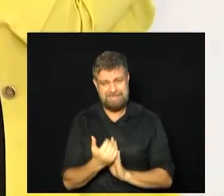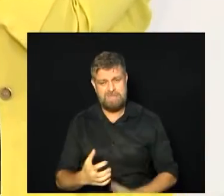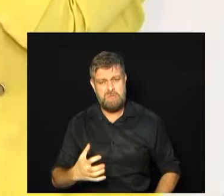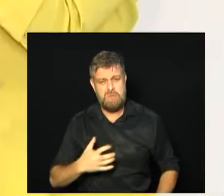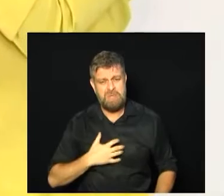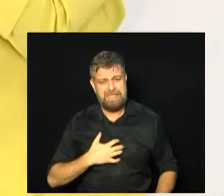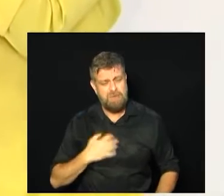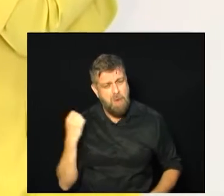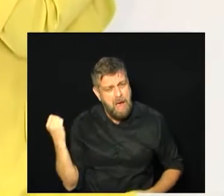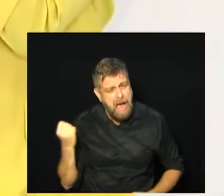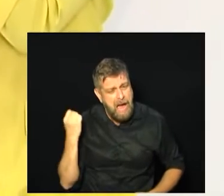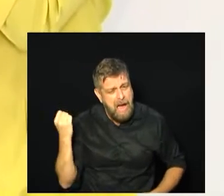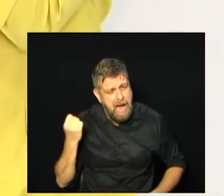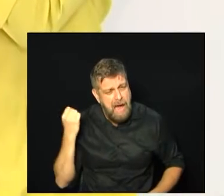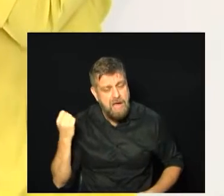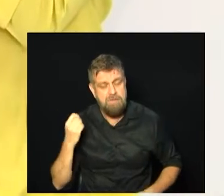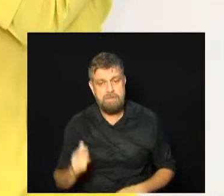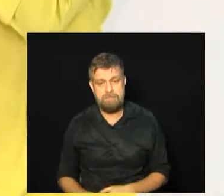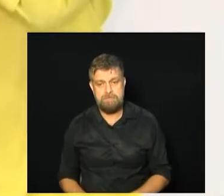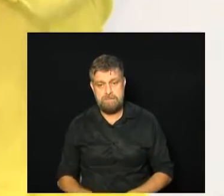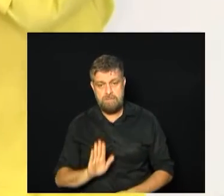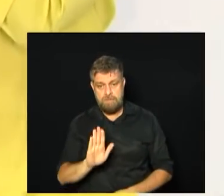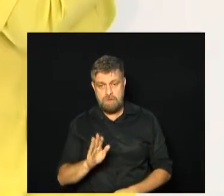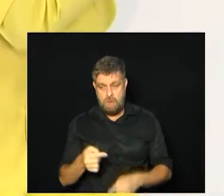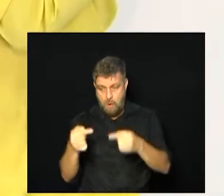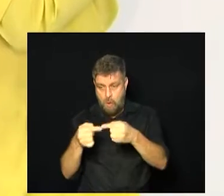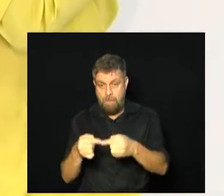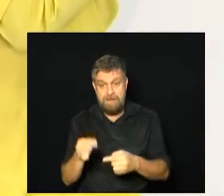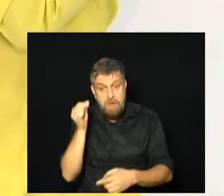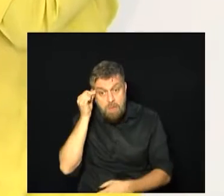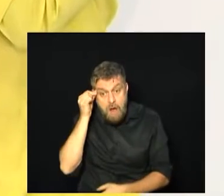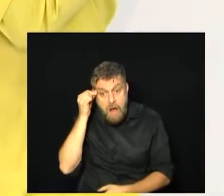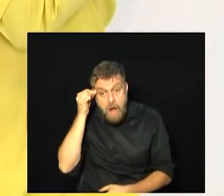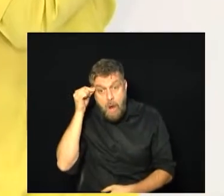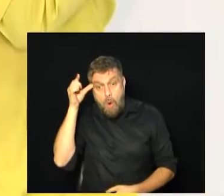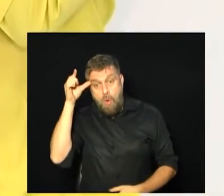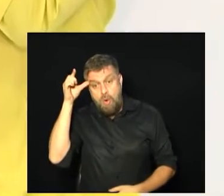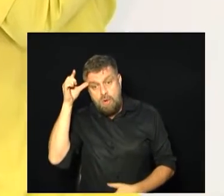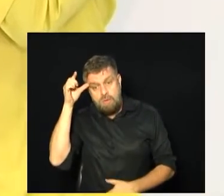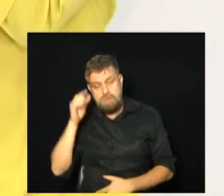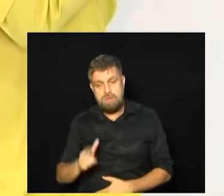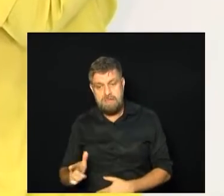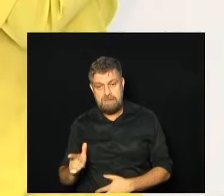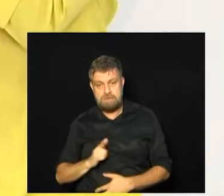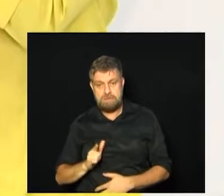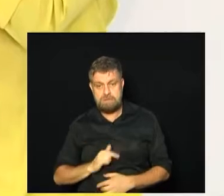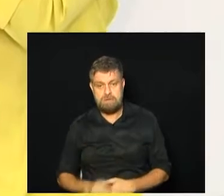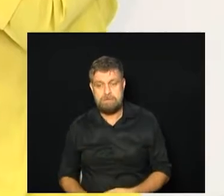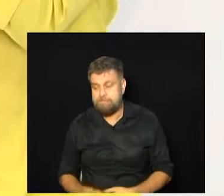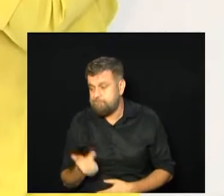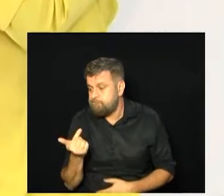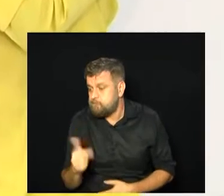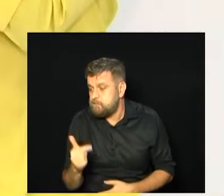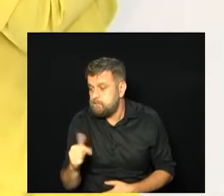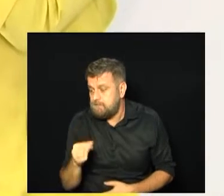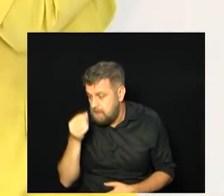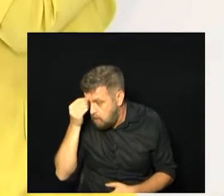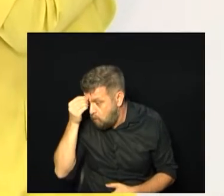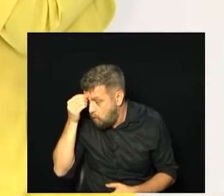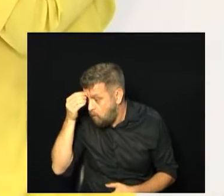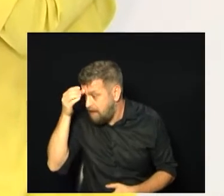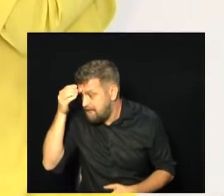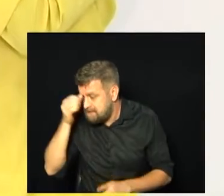muito grave, né? Isso tudo faz parte de uma cultura de não ter, então, o